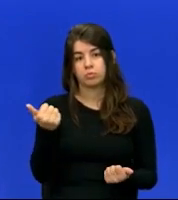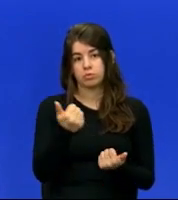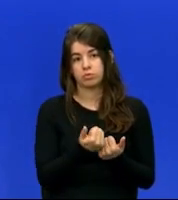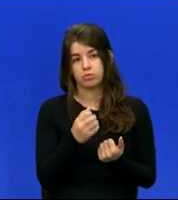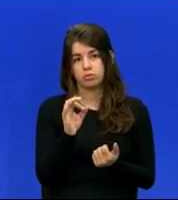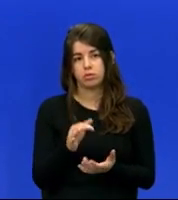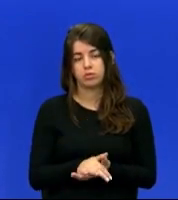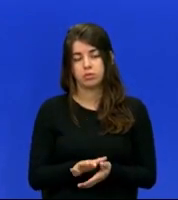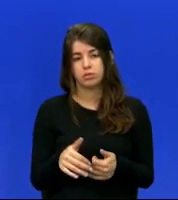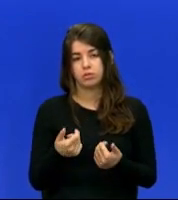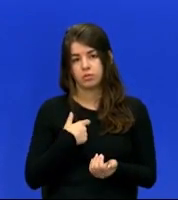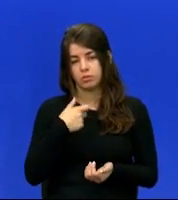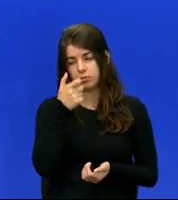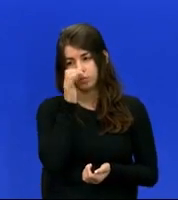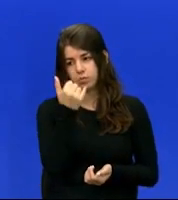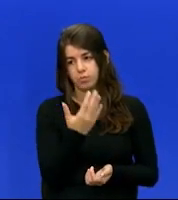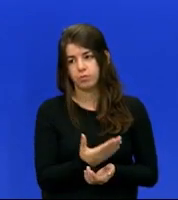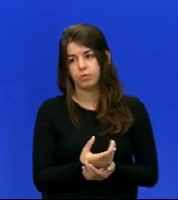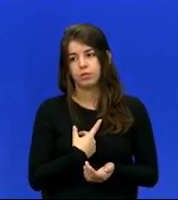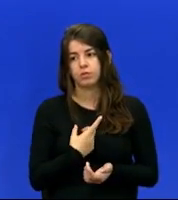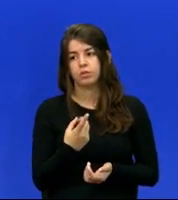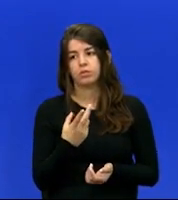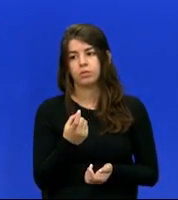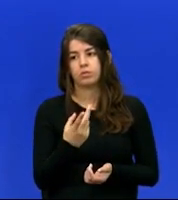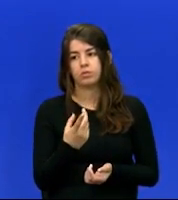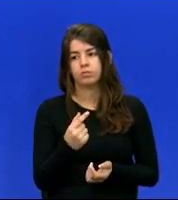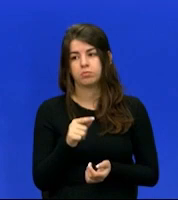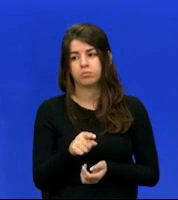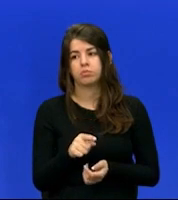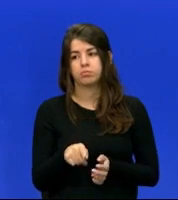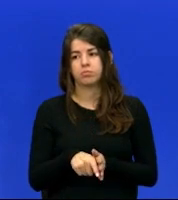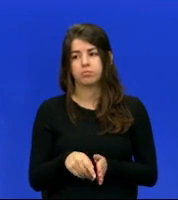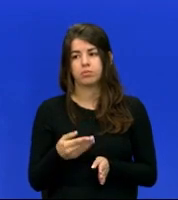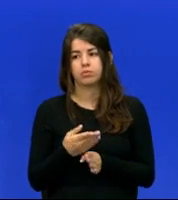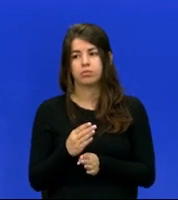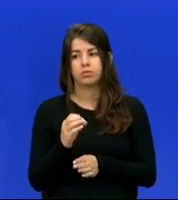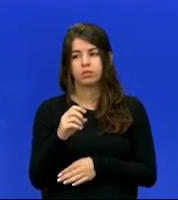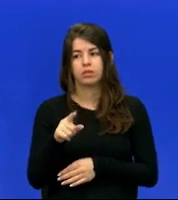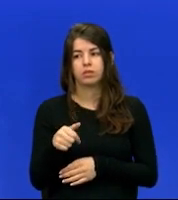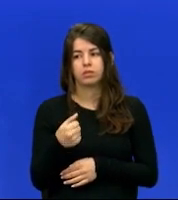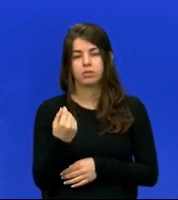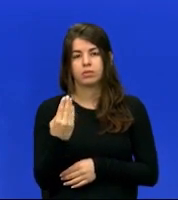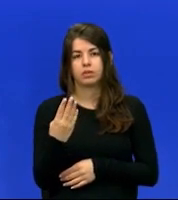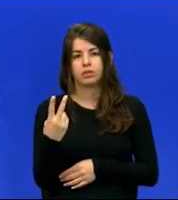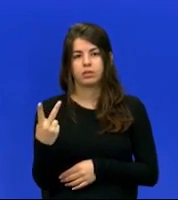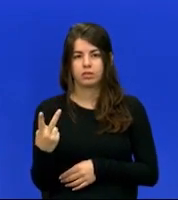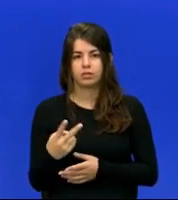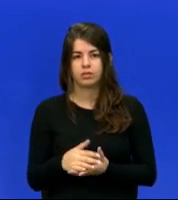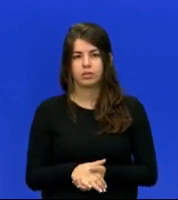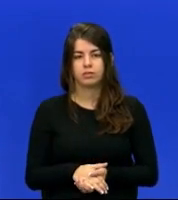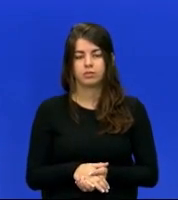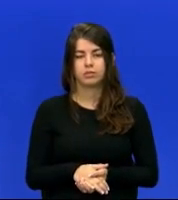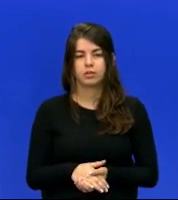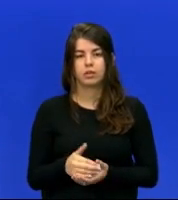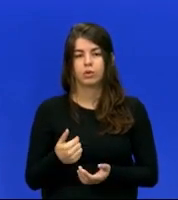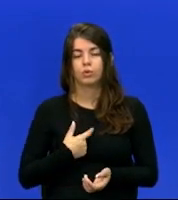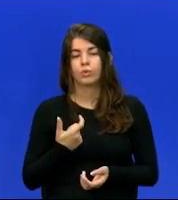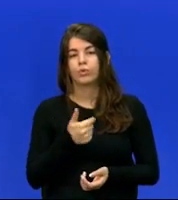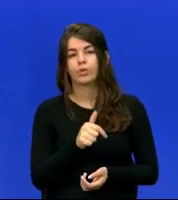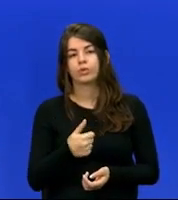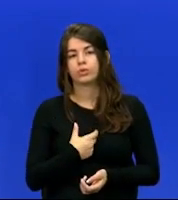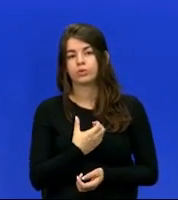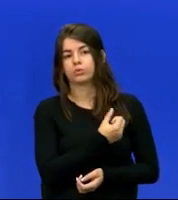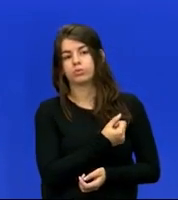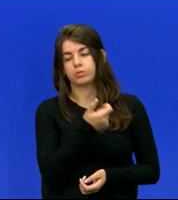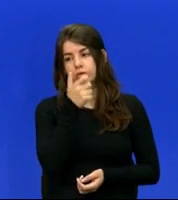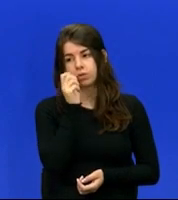conversões, então no caso de 12.000, encontro um valor negativo de menos 0,42 e do meu valor